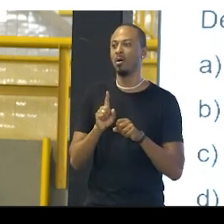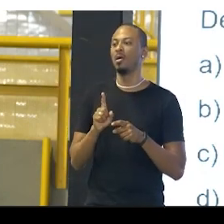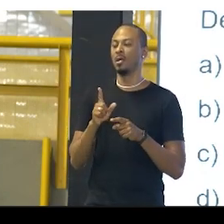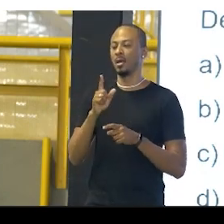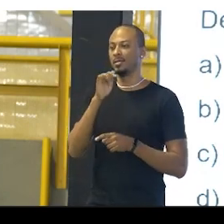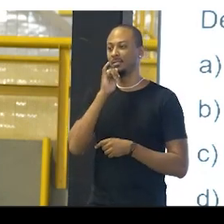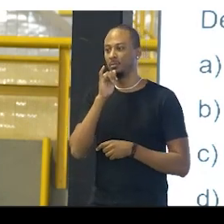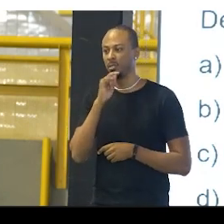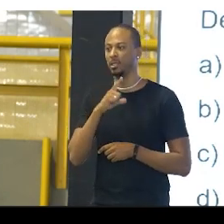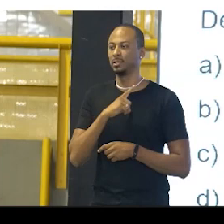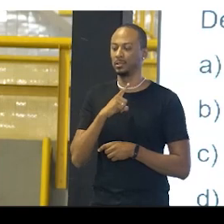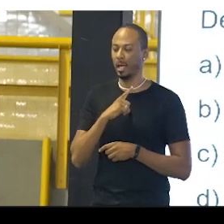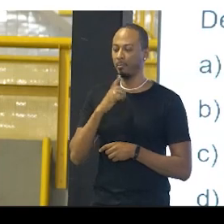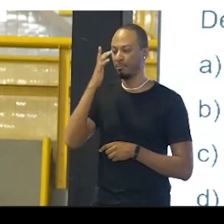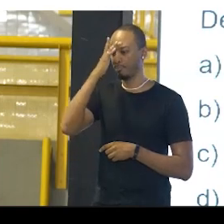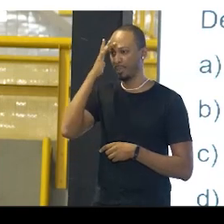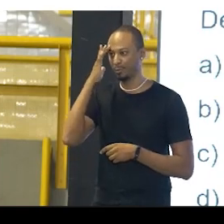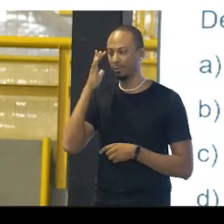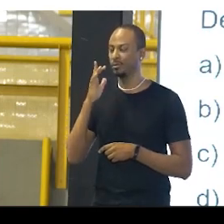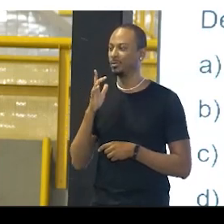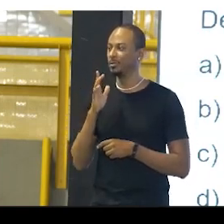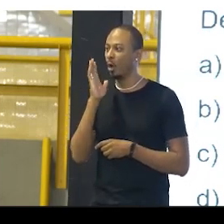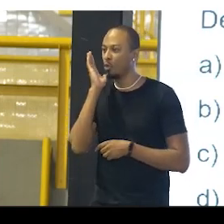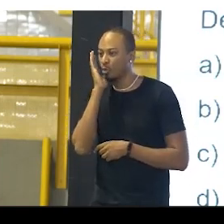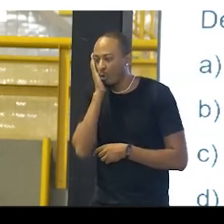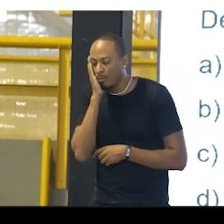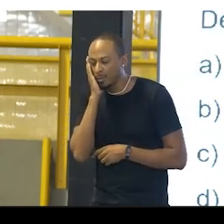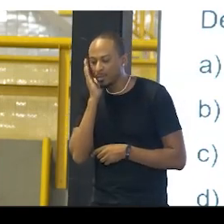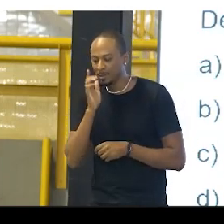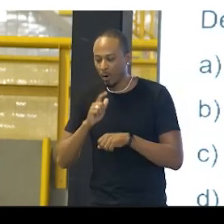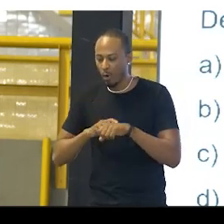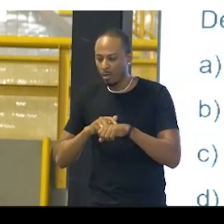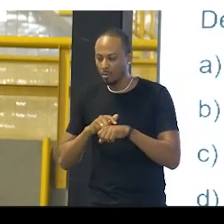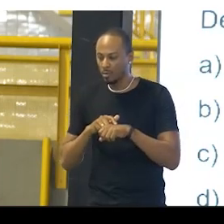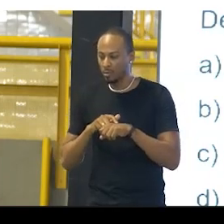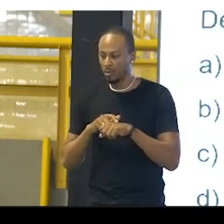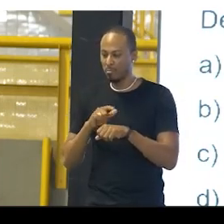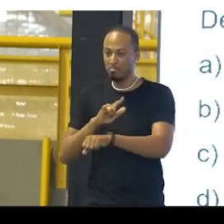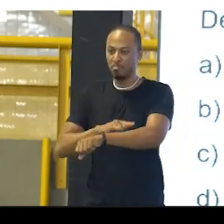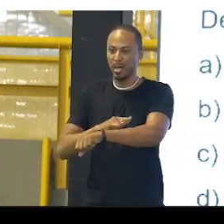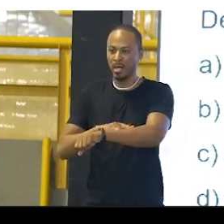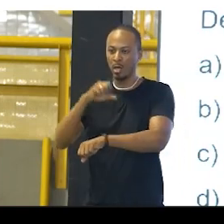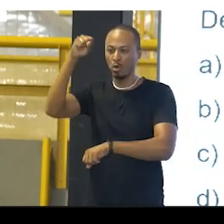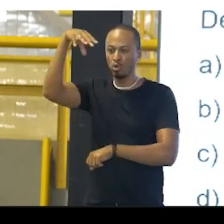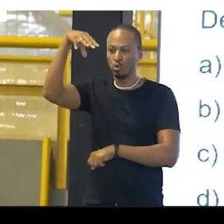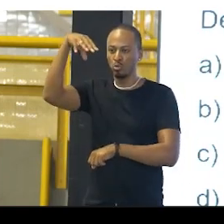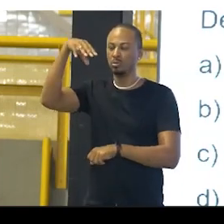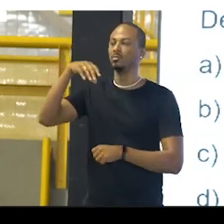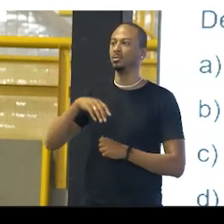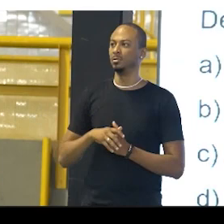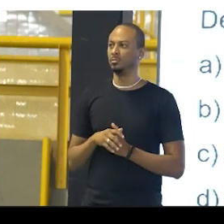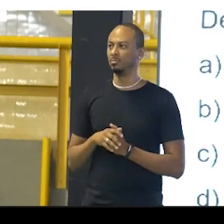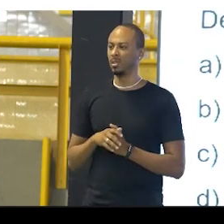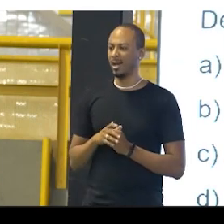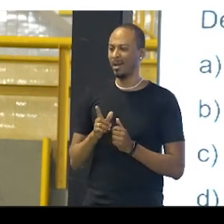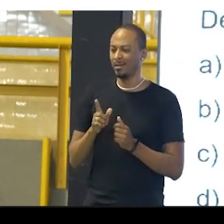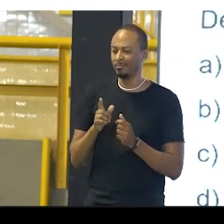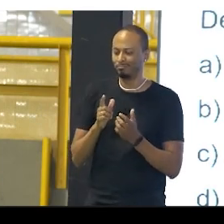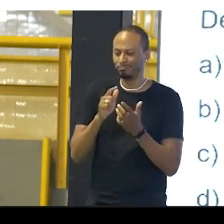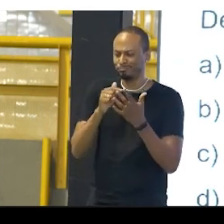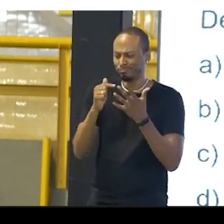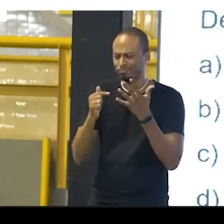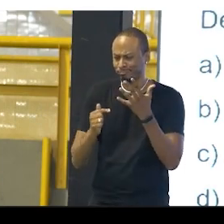luz do banheiro acesa, com a luz do abajur acesa, com o celular carregando, isso tudo potencializa o